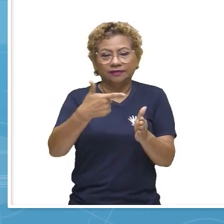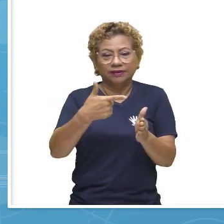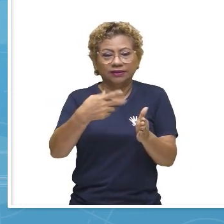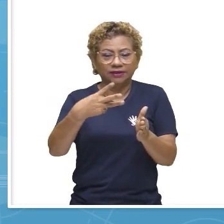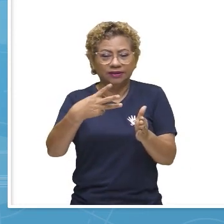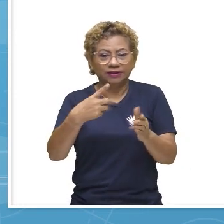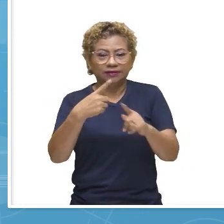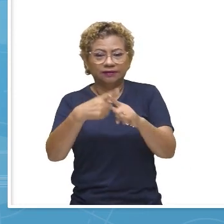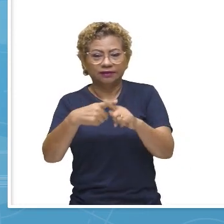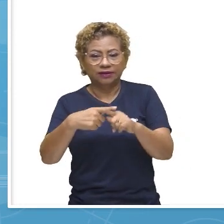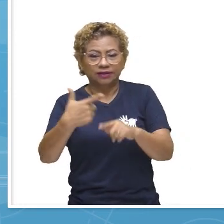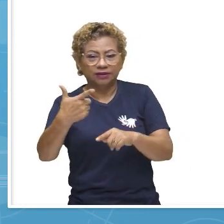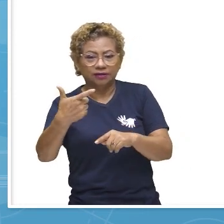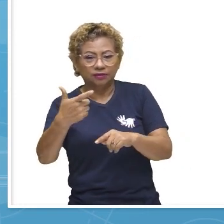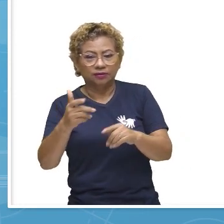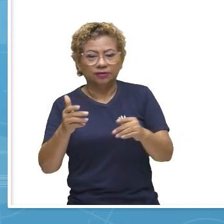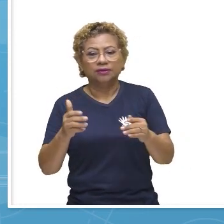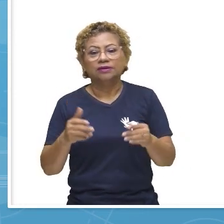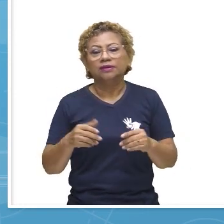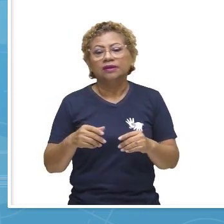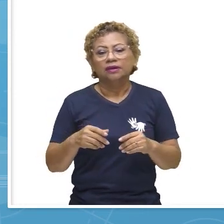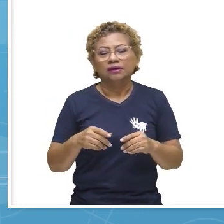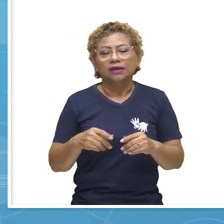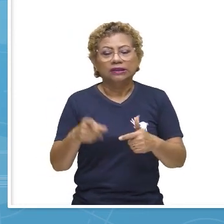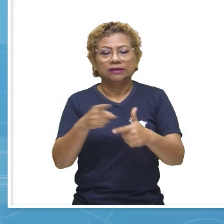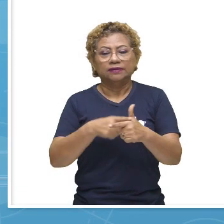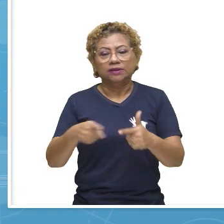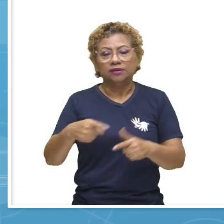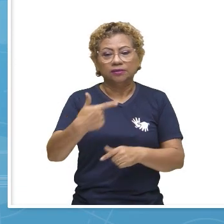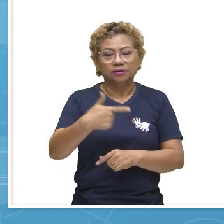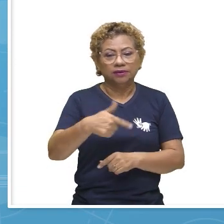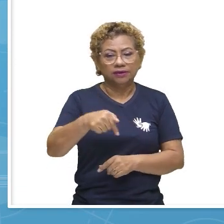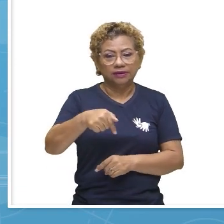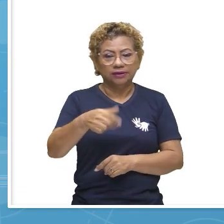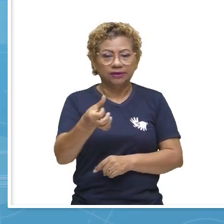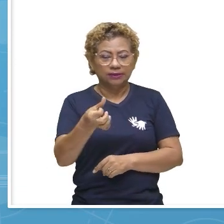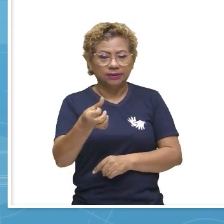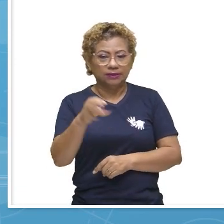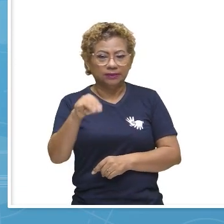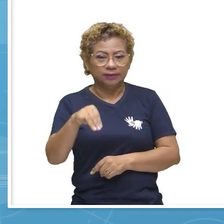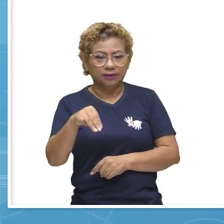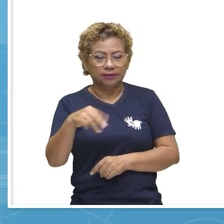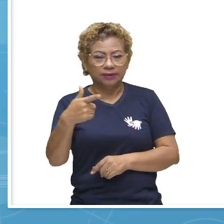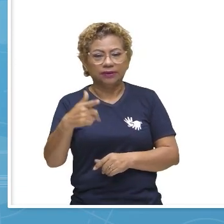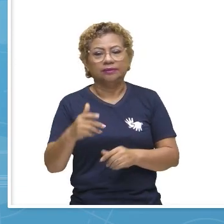é 276 metros ao quadrado. Mas ele quer que fique